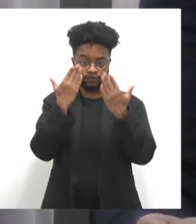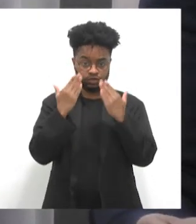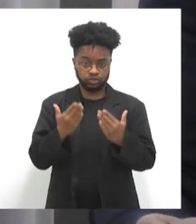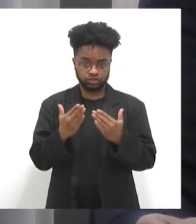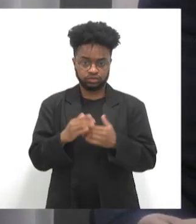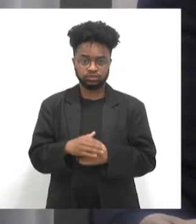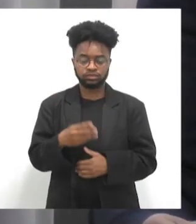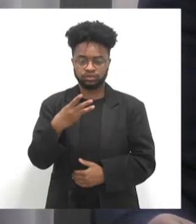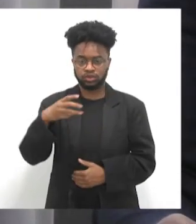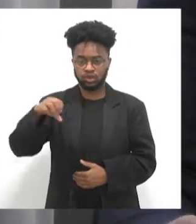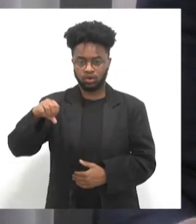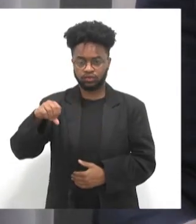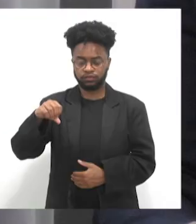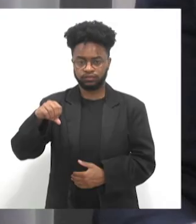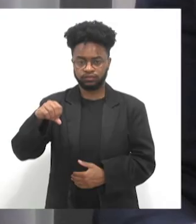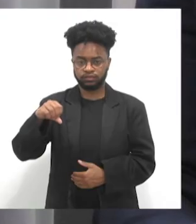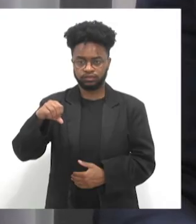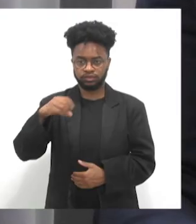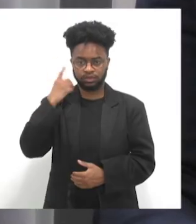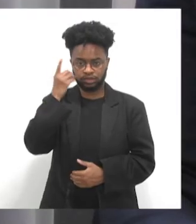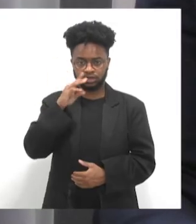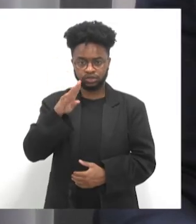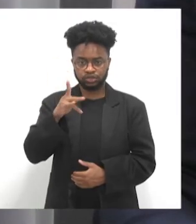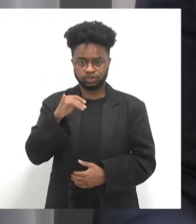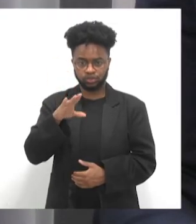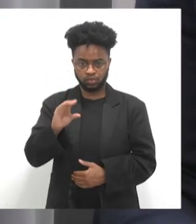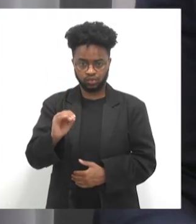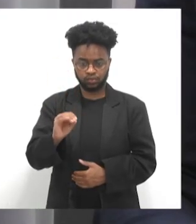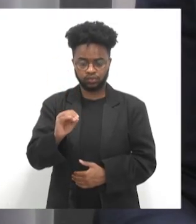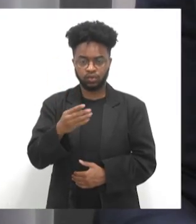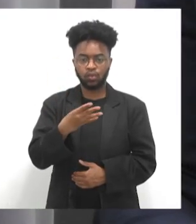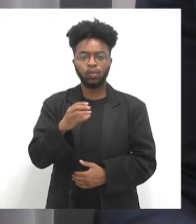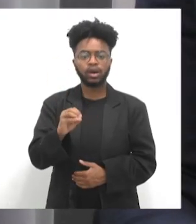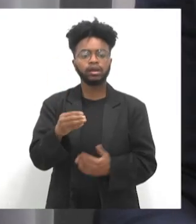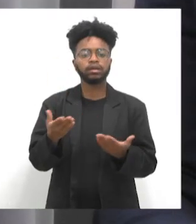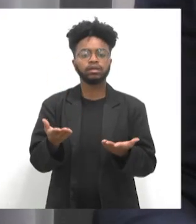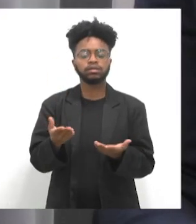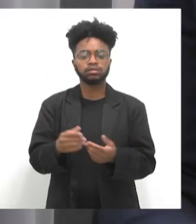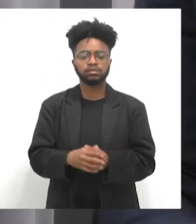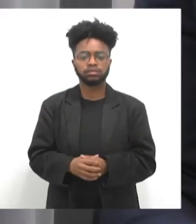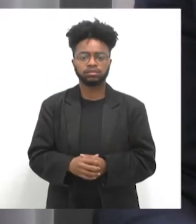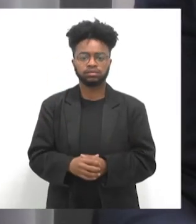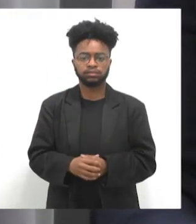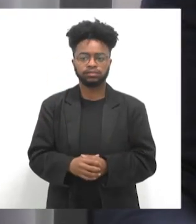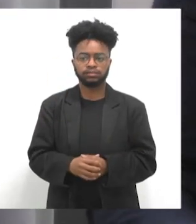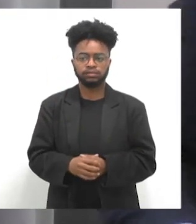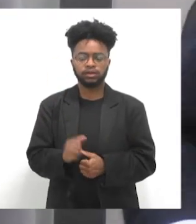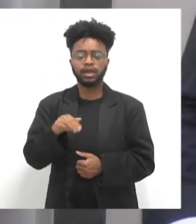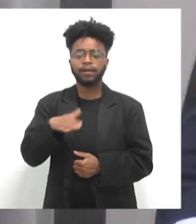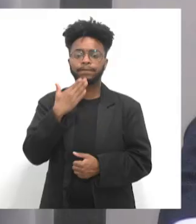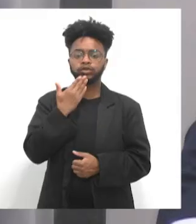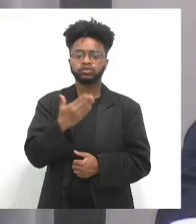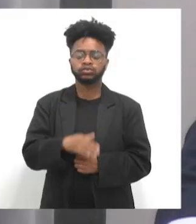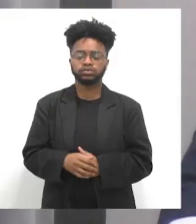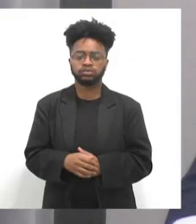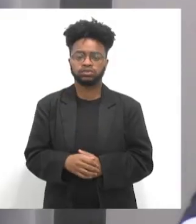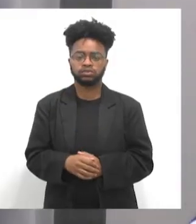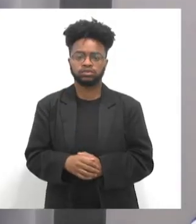vista. 39. Deputado Chico Machado. 40. Quem pediu?